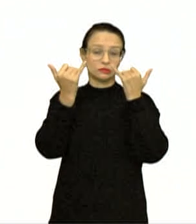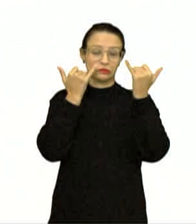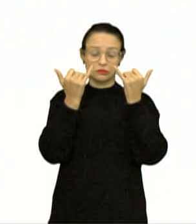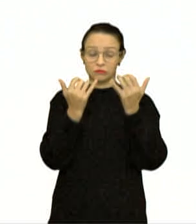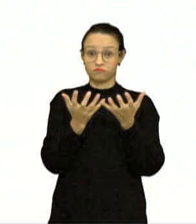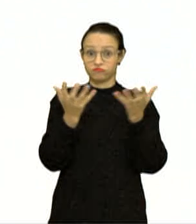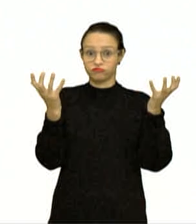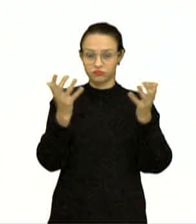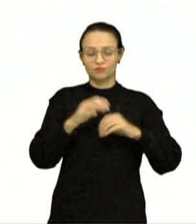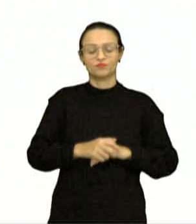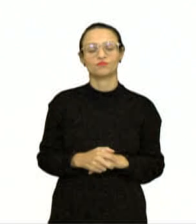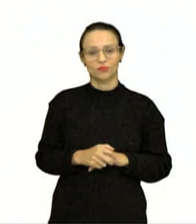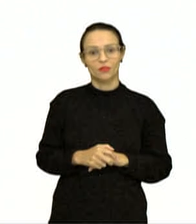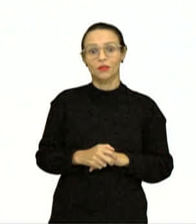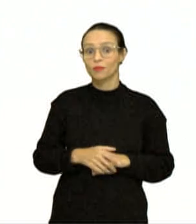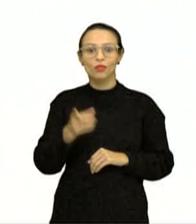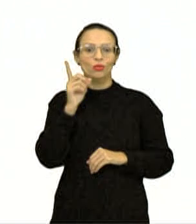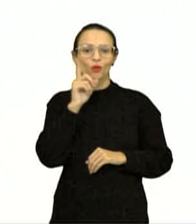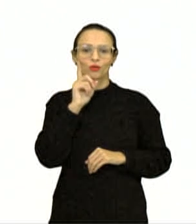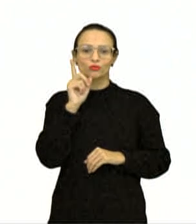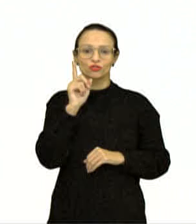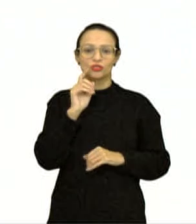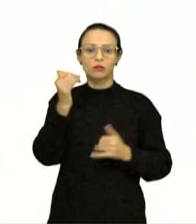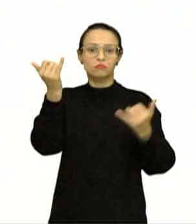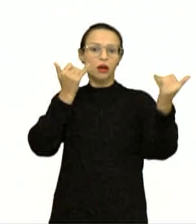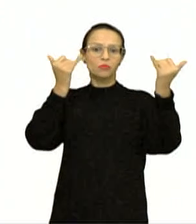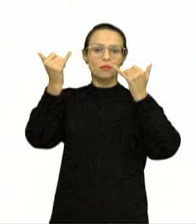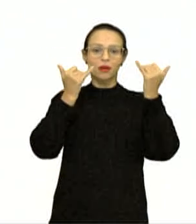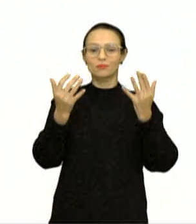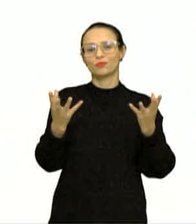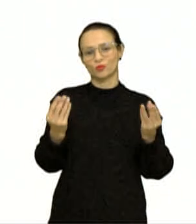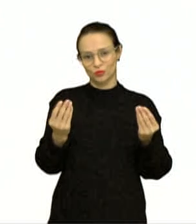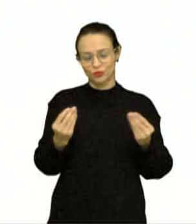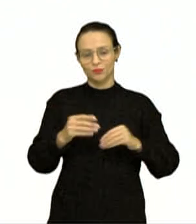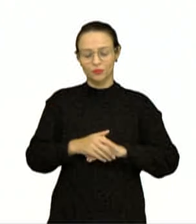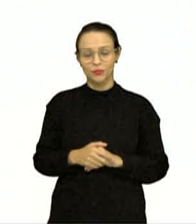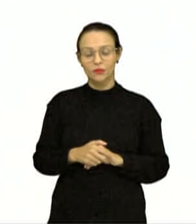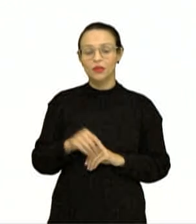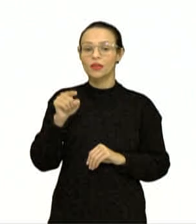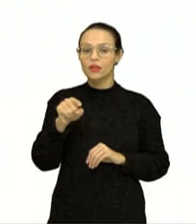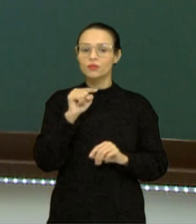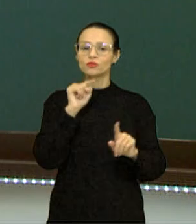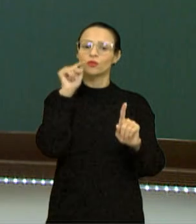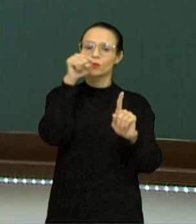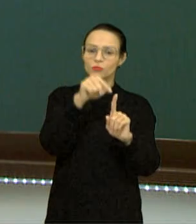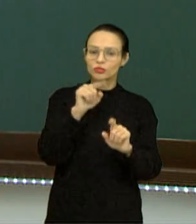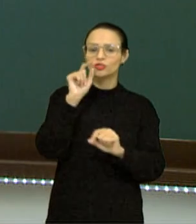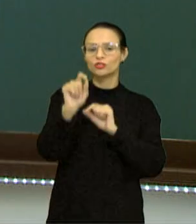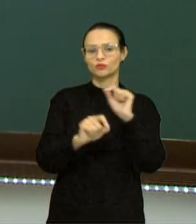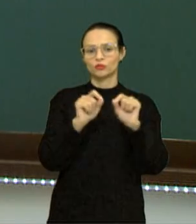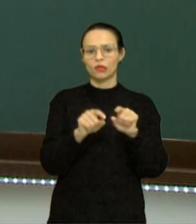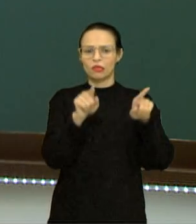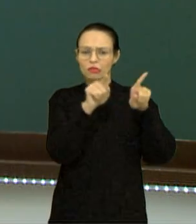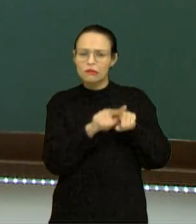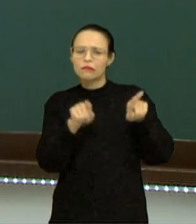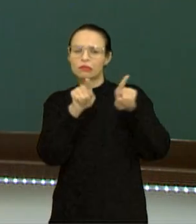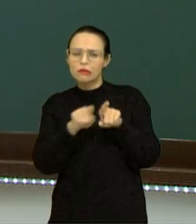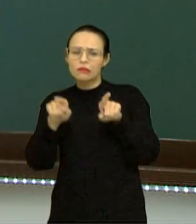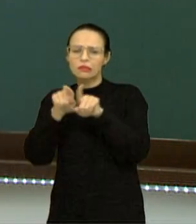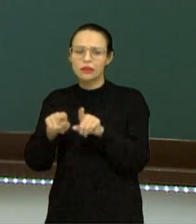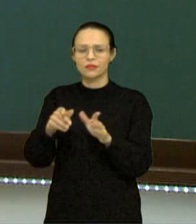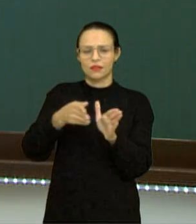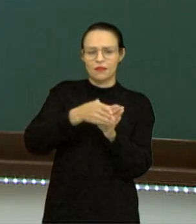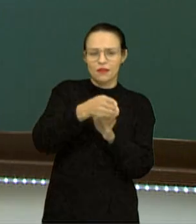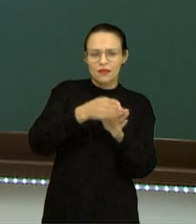que estamos expostos hoje em dia. Então, essa intenção de repetir a forma de dicas como se fosse